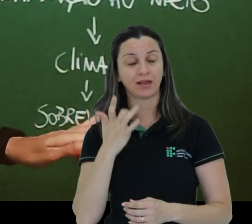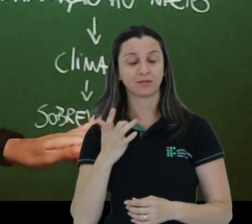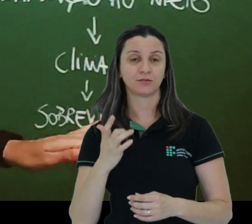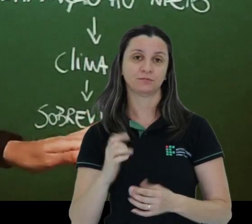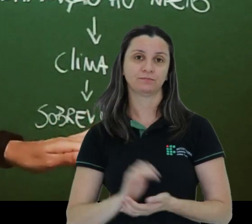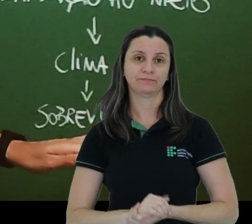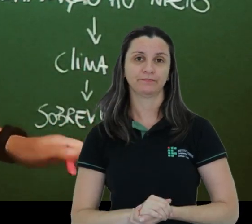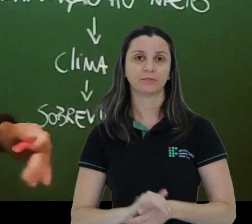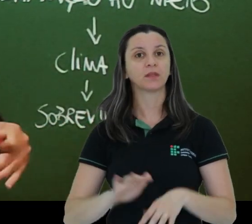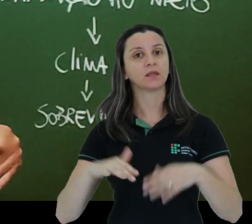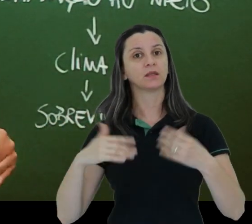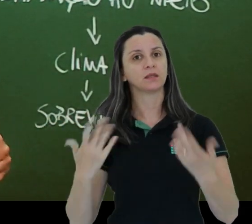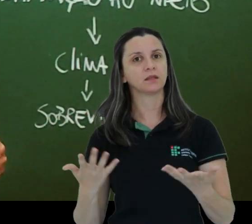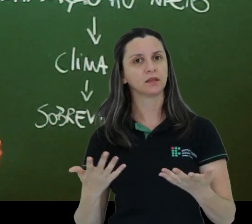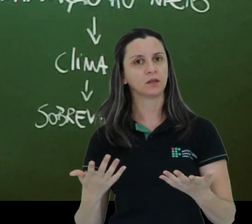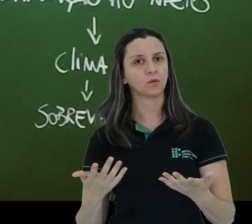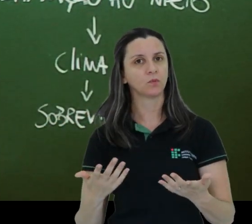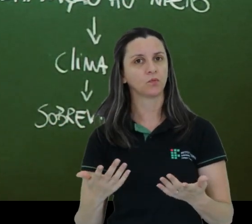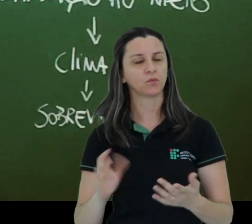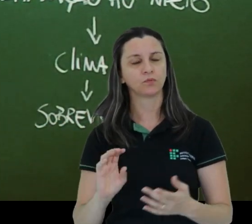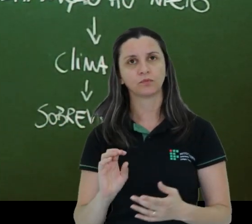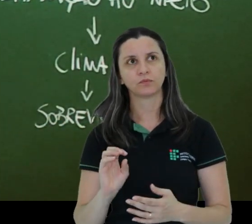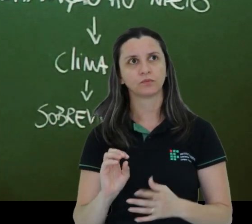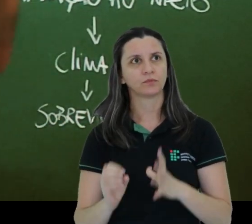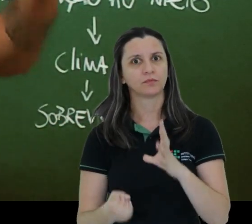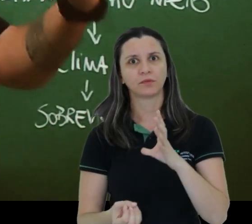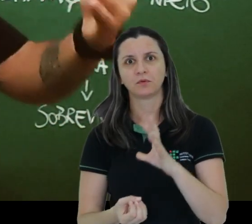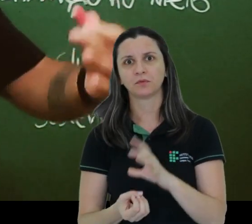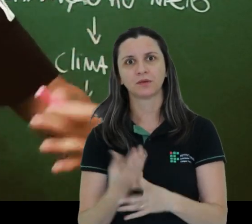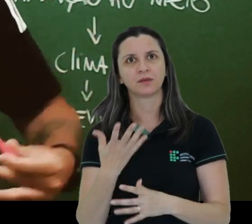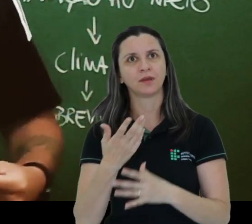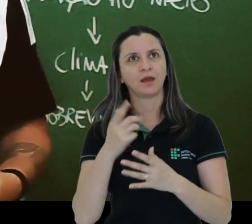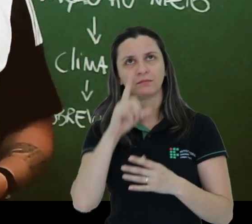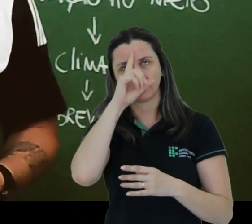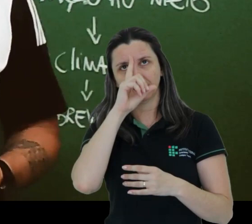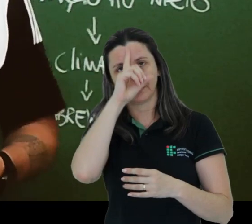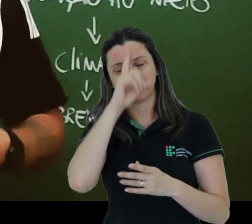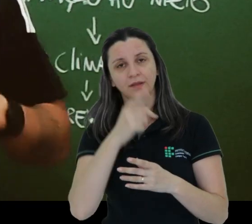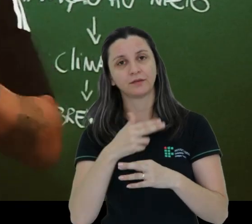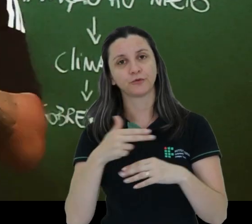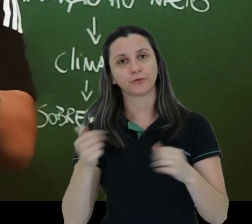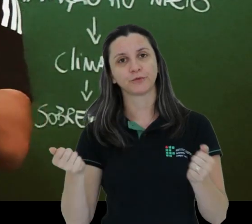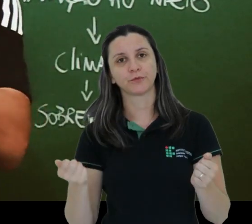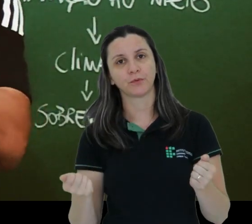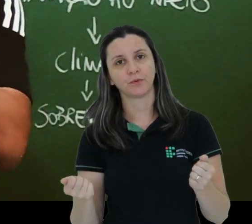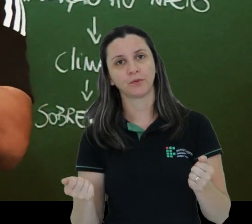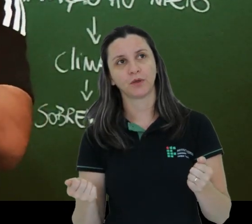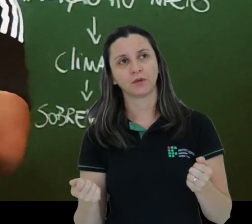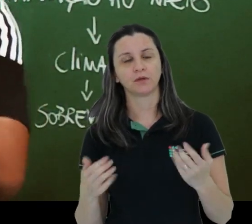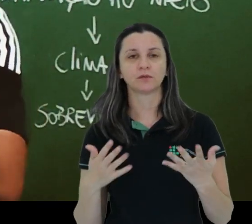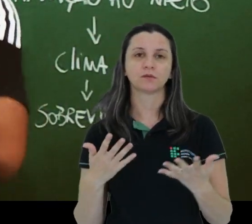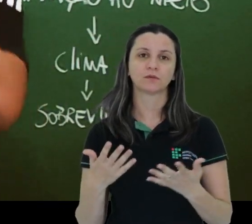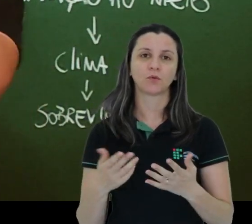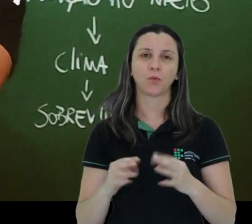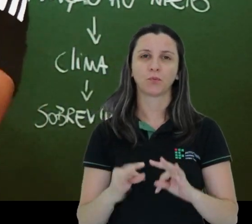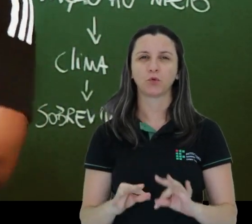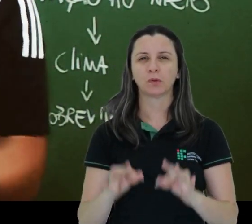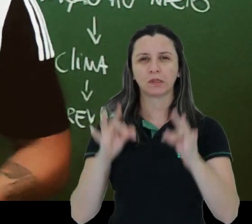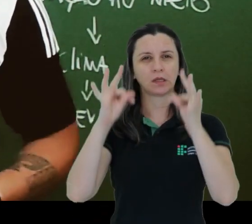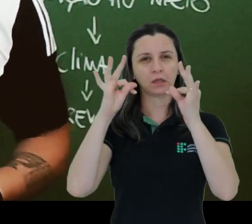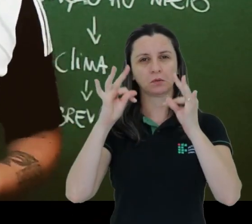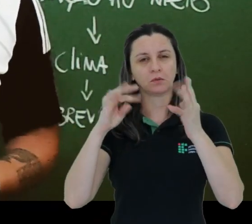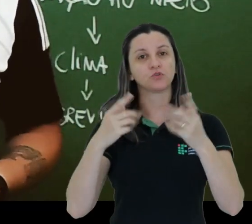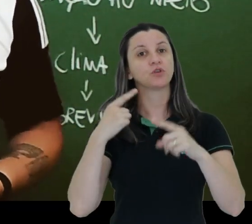ela é mais fácil, então não criaram tantas invenções, digamos assim, com